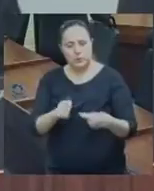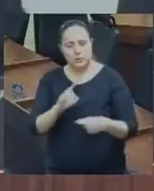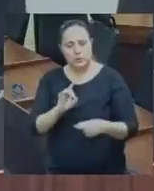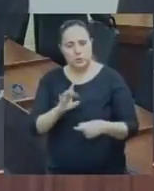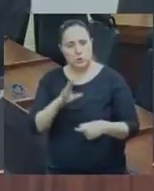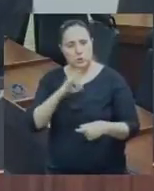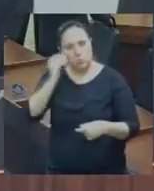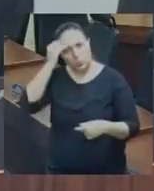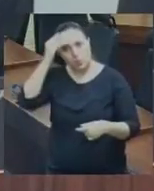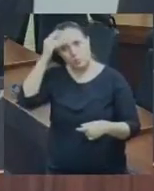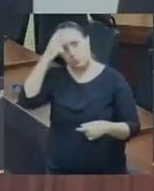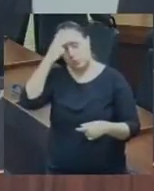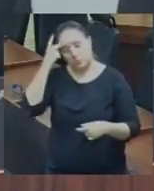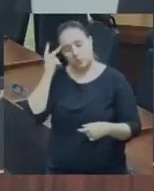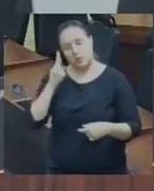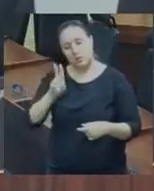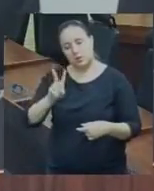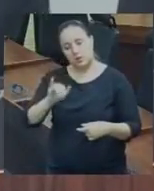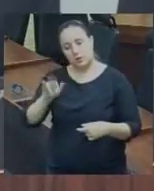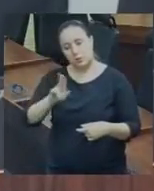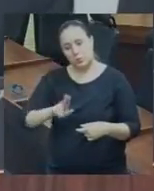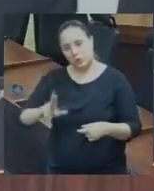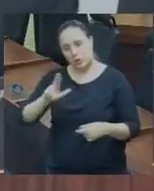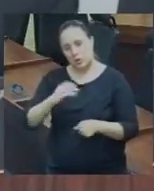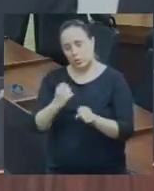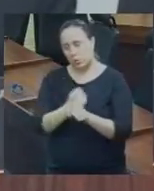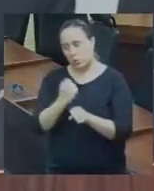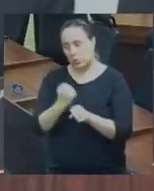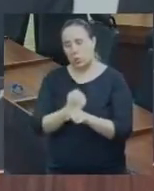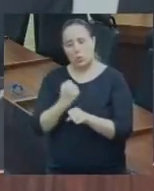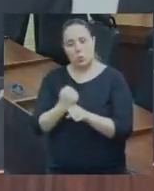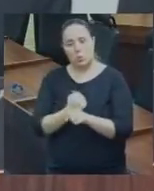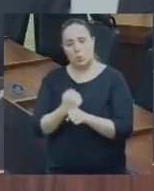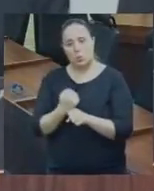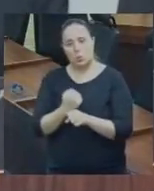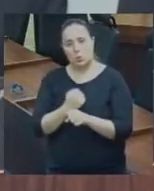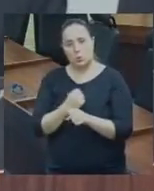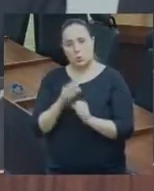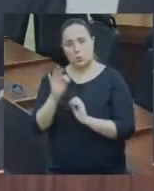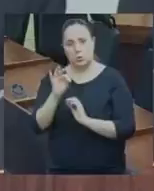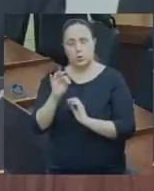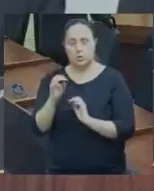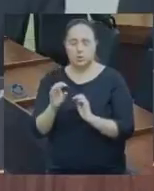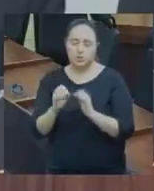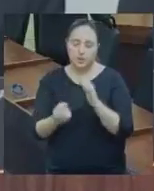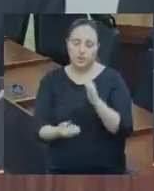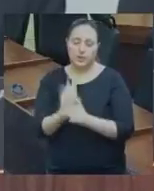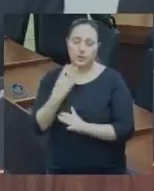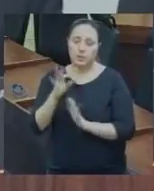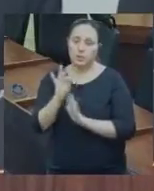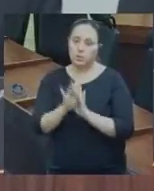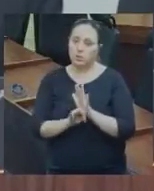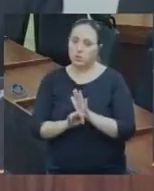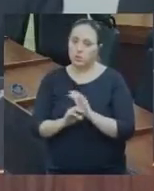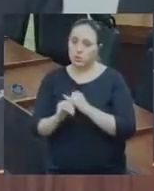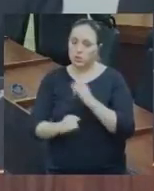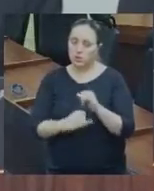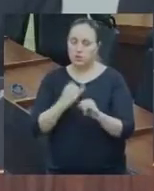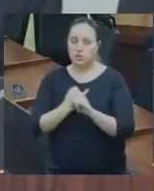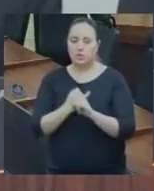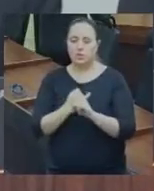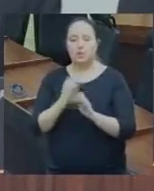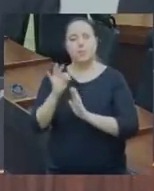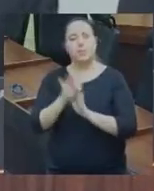das pessoas que constroem a aaa os textos na internet textos imagens e